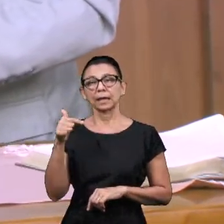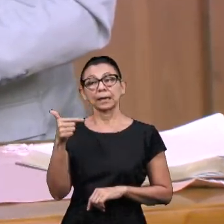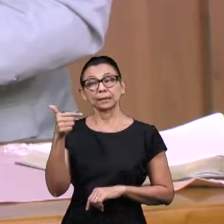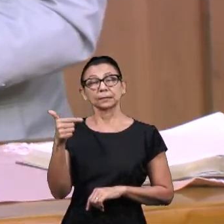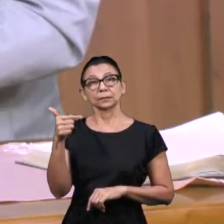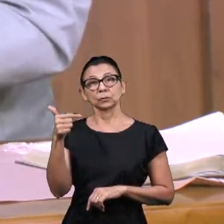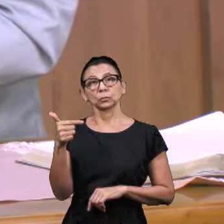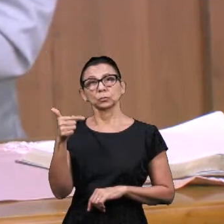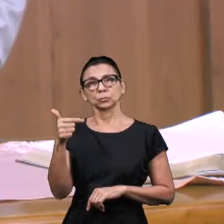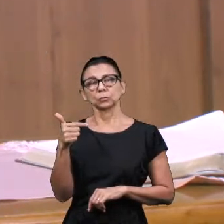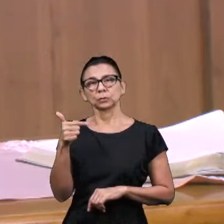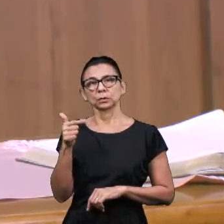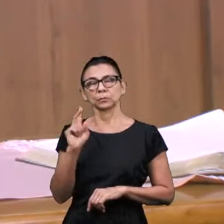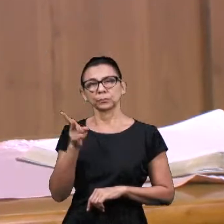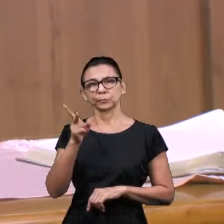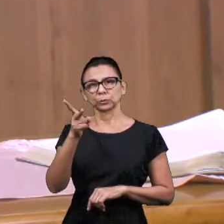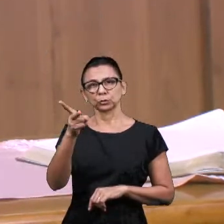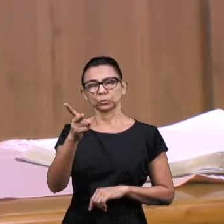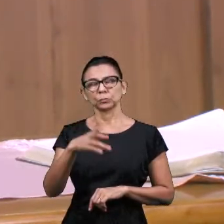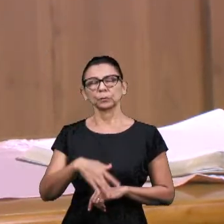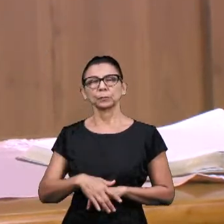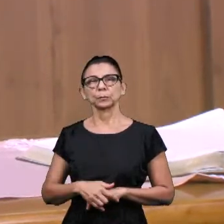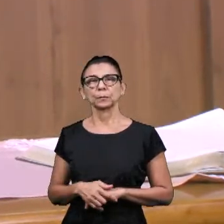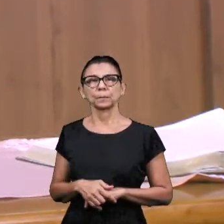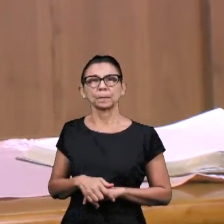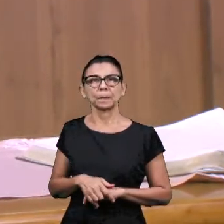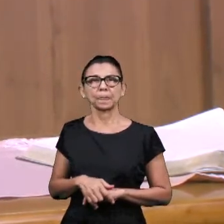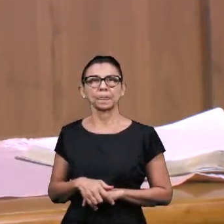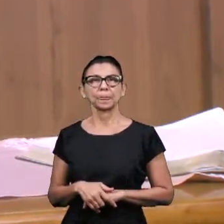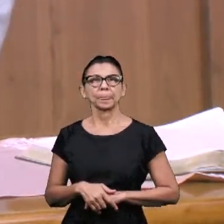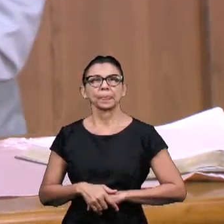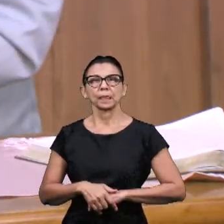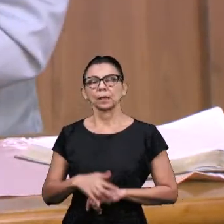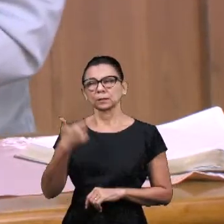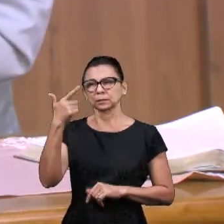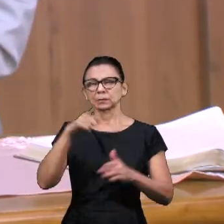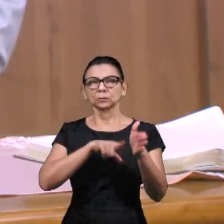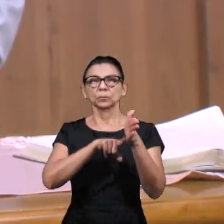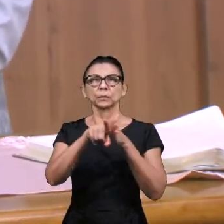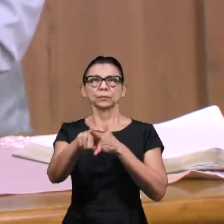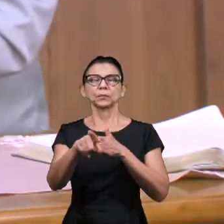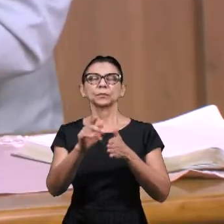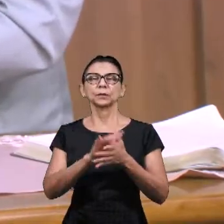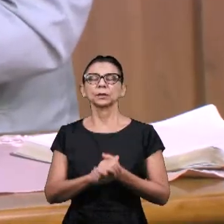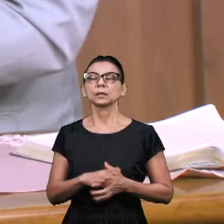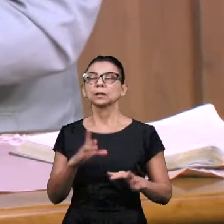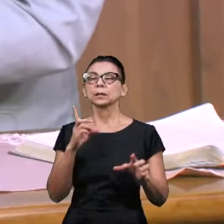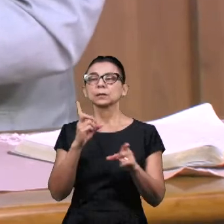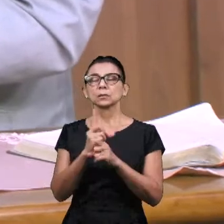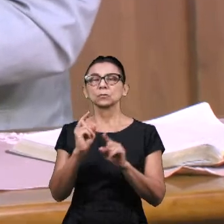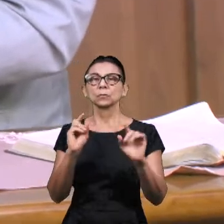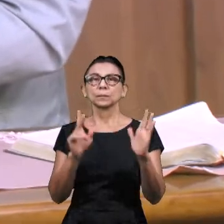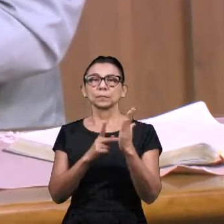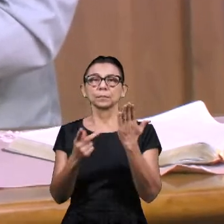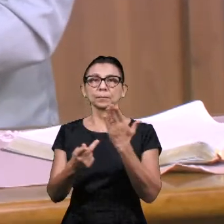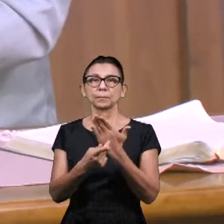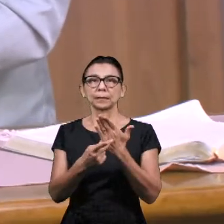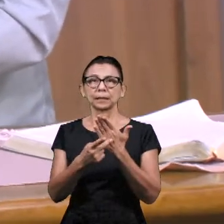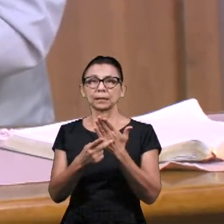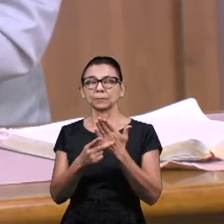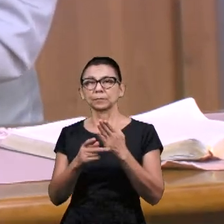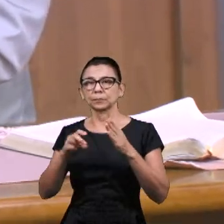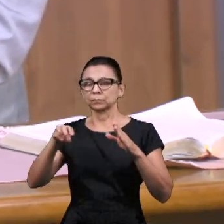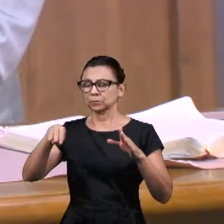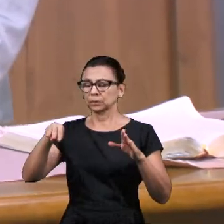vamos passando direto, porque os irmãos já vão ter entendido com clareza. Segunda pergunta. Identifique na parábola do trigo e do joio. Nós estamos